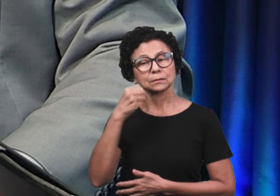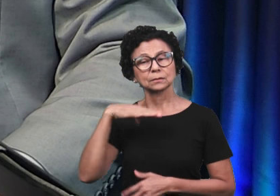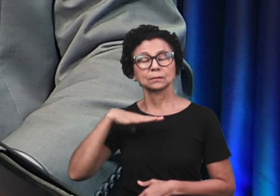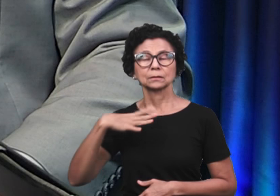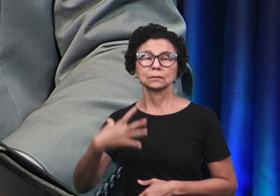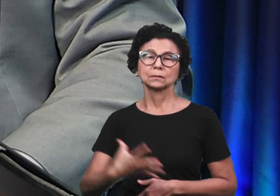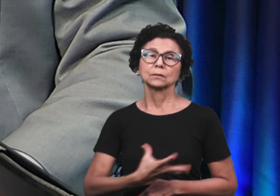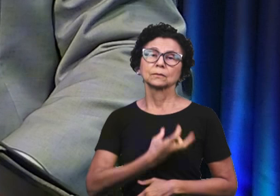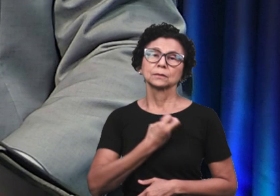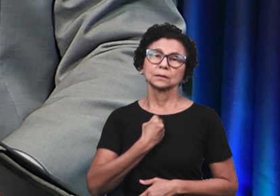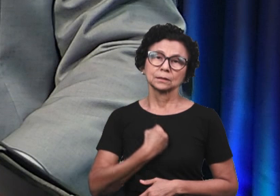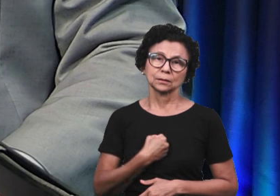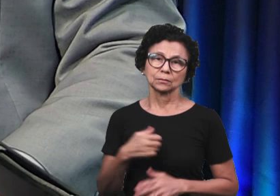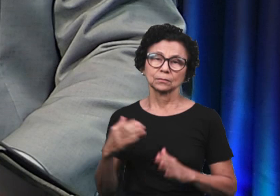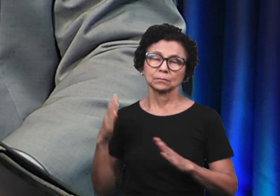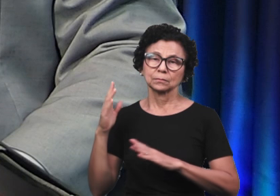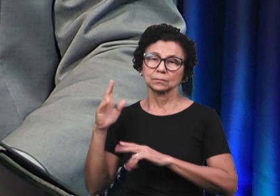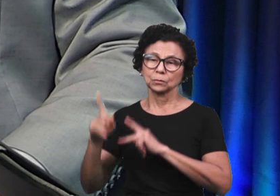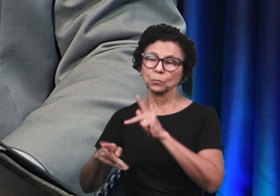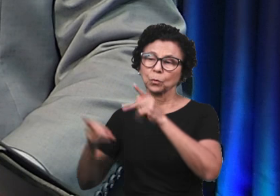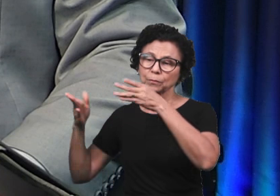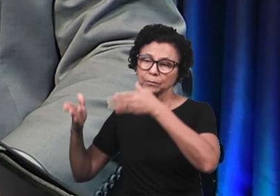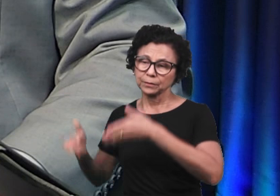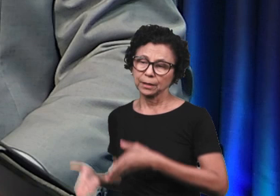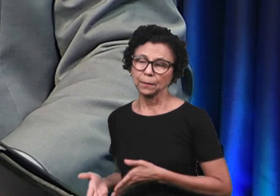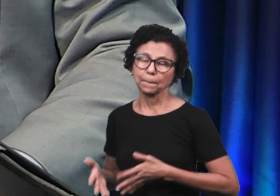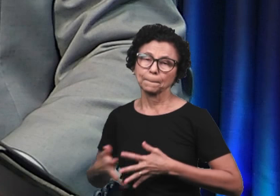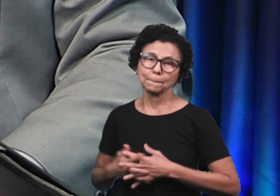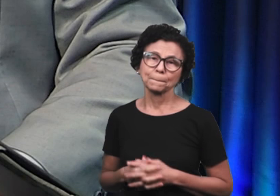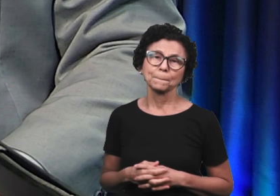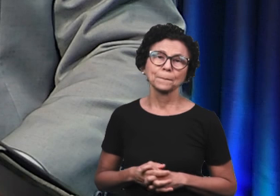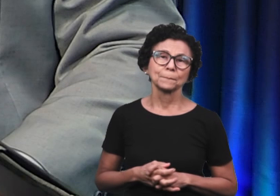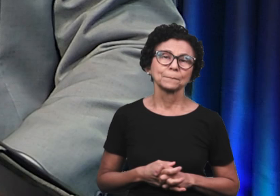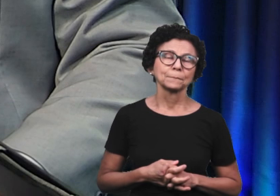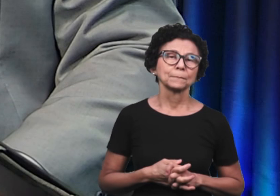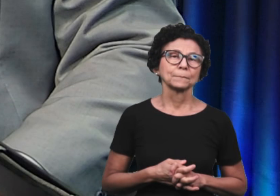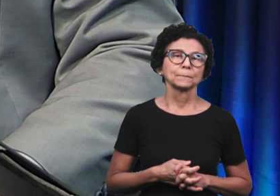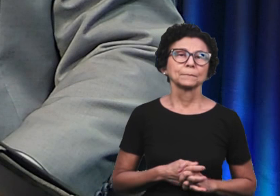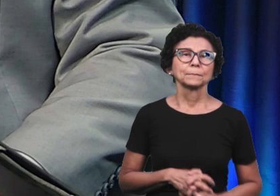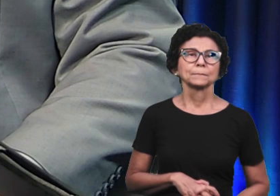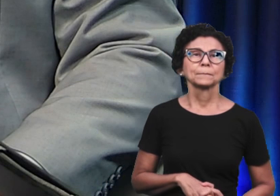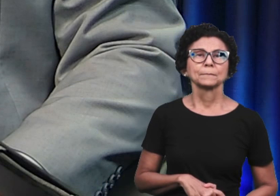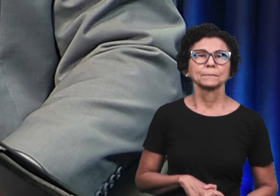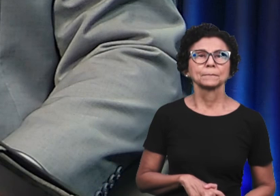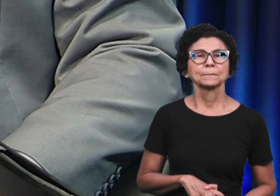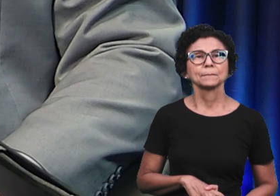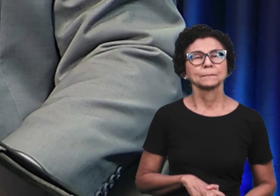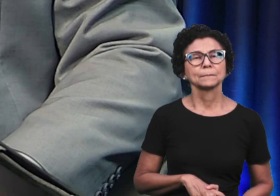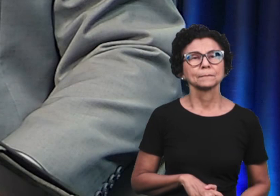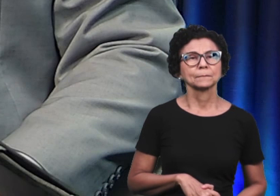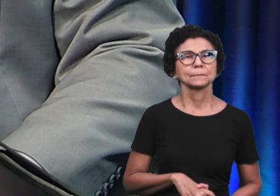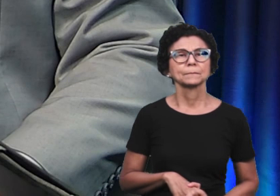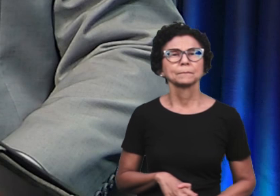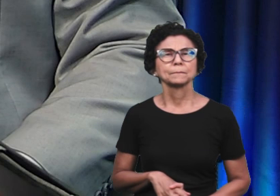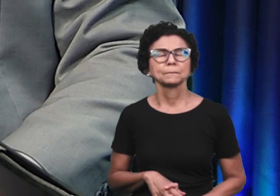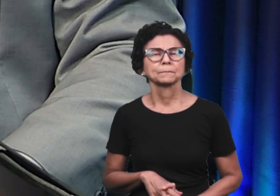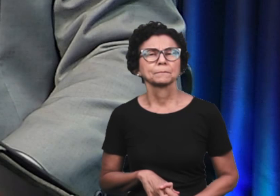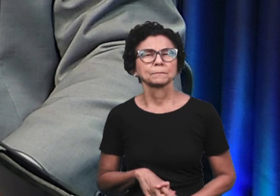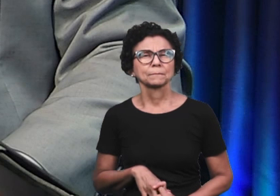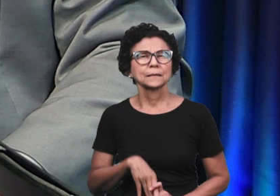na Igreja Fiel do Senhor. E para darmos sequência a essas experiências